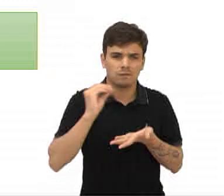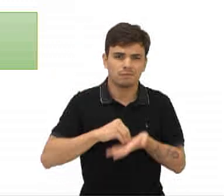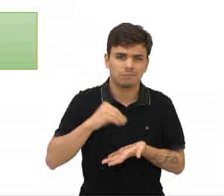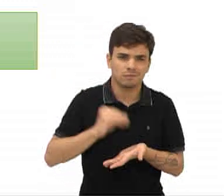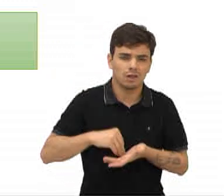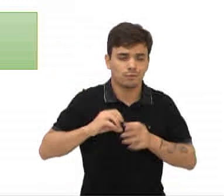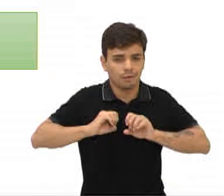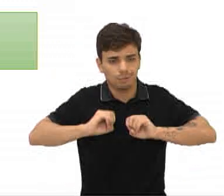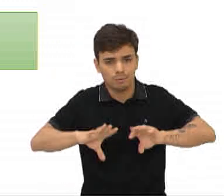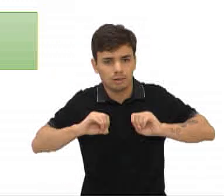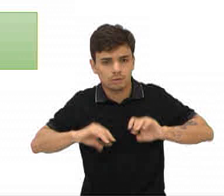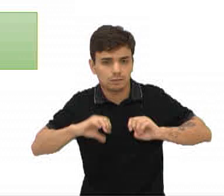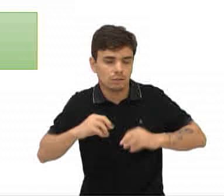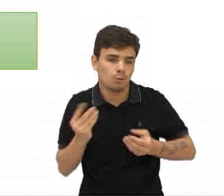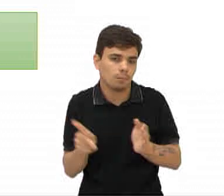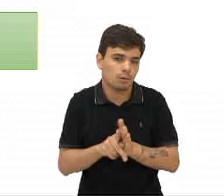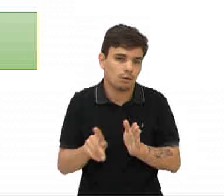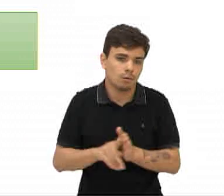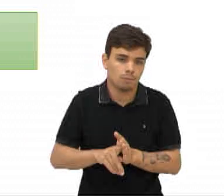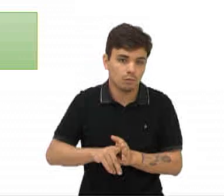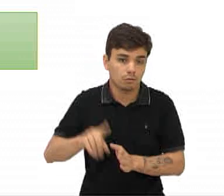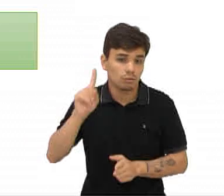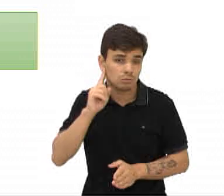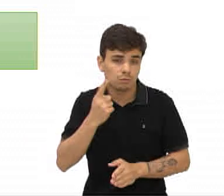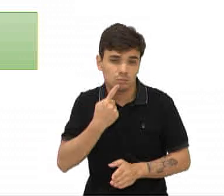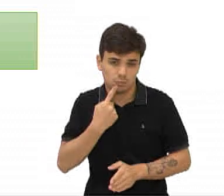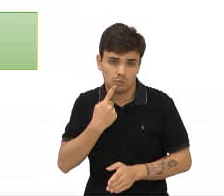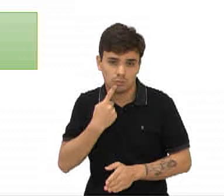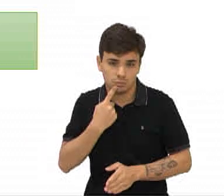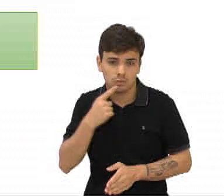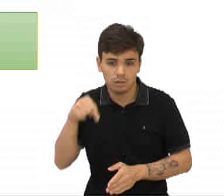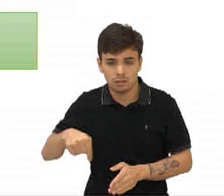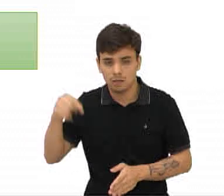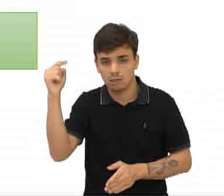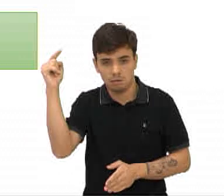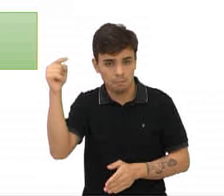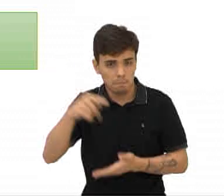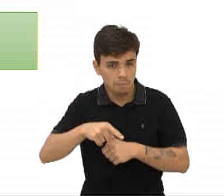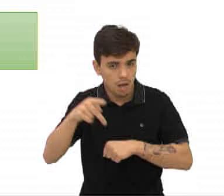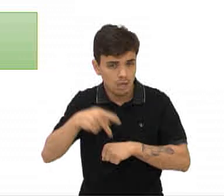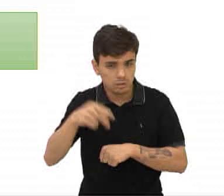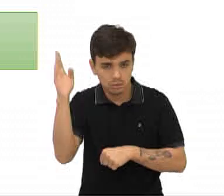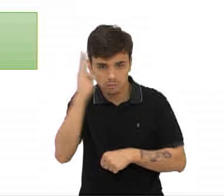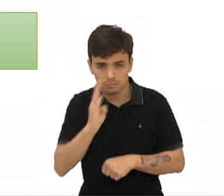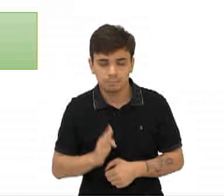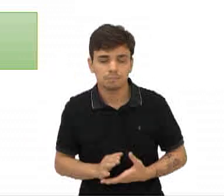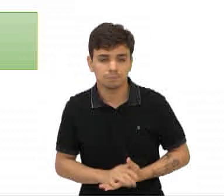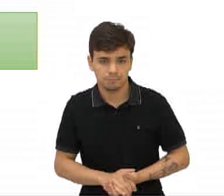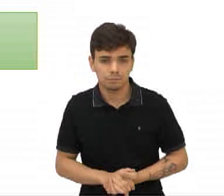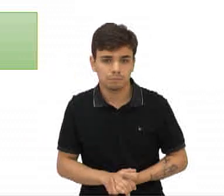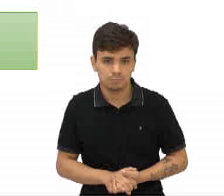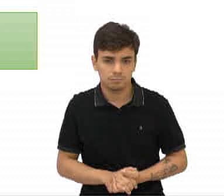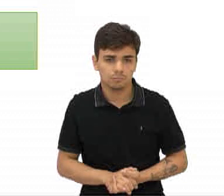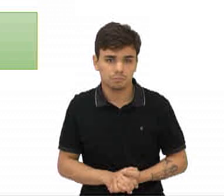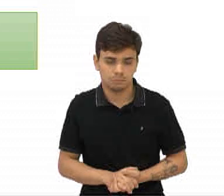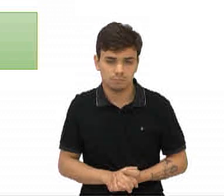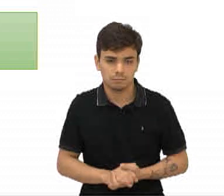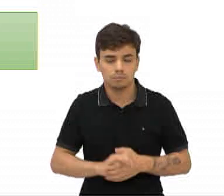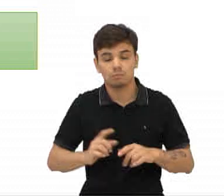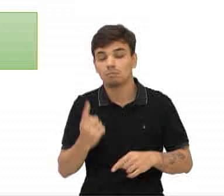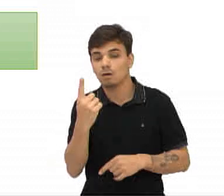da educação para deficientes auditivos no país. Uma vez que os